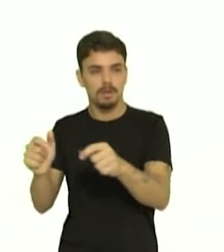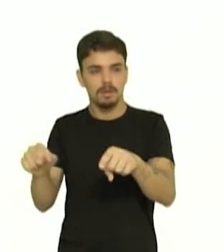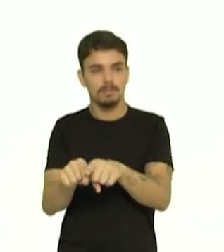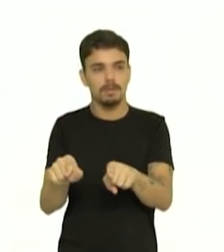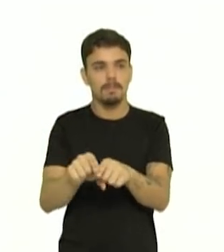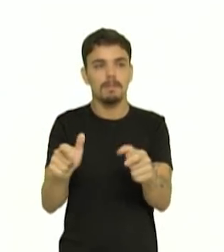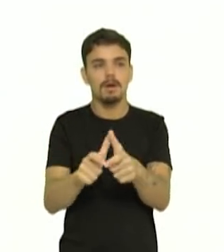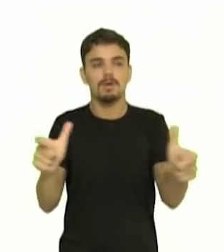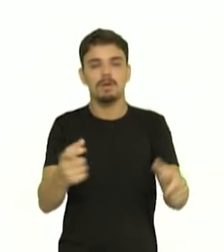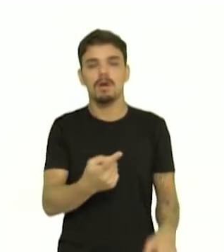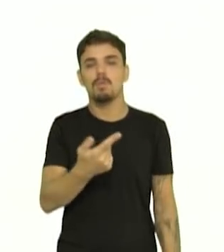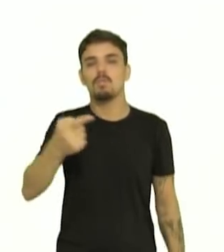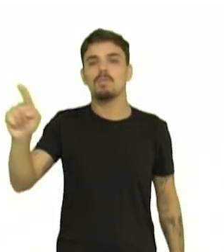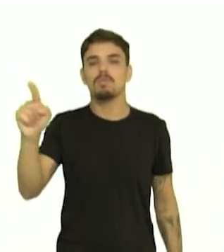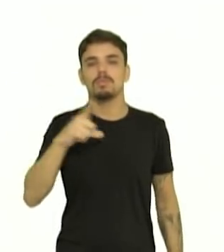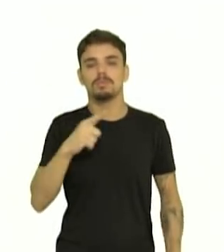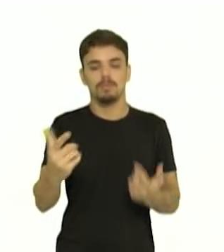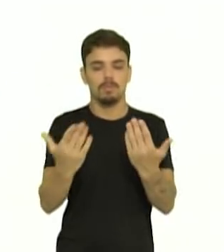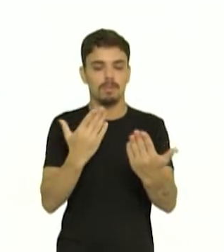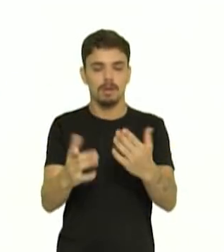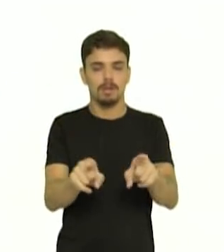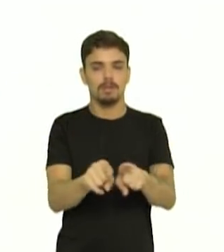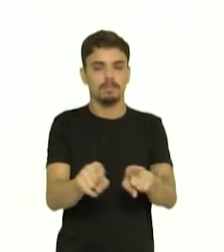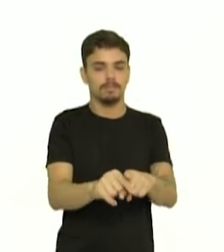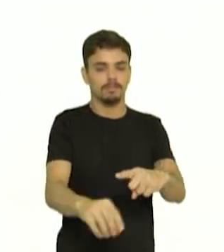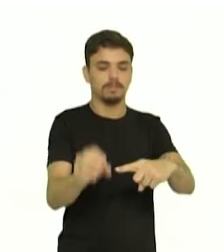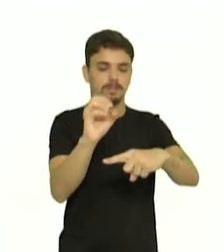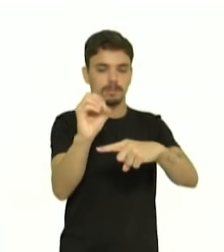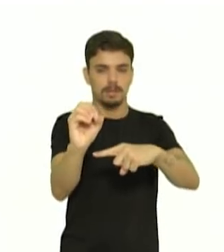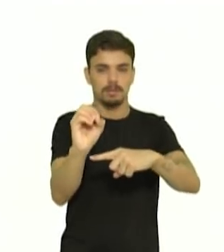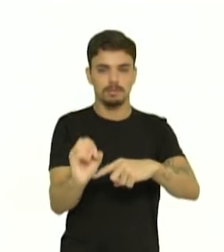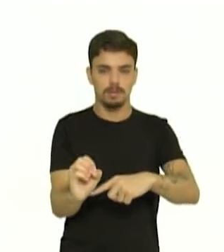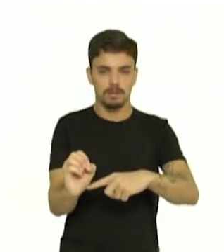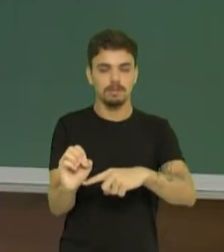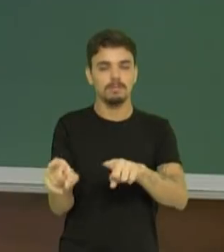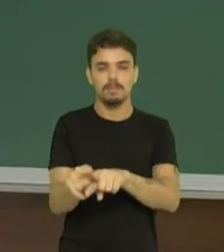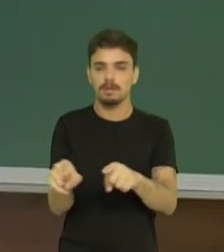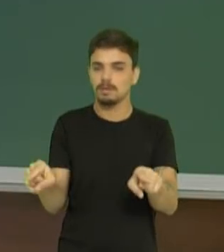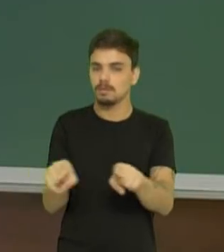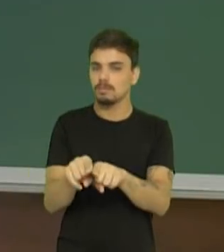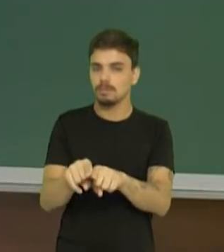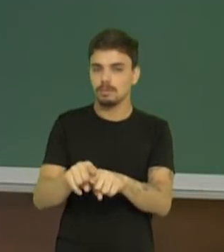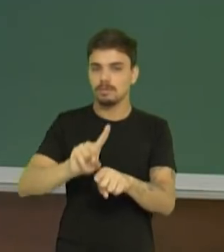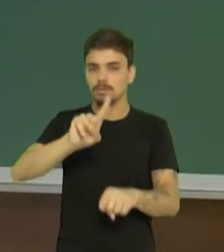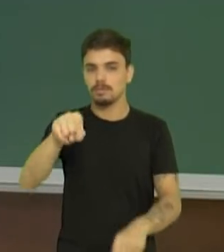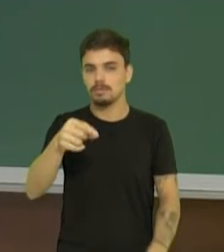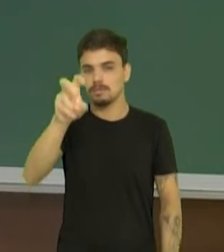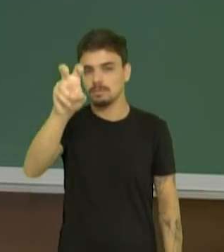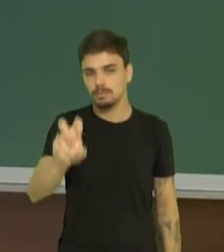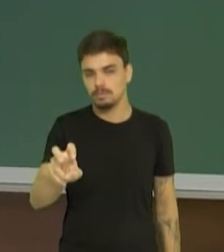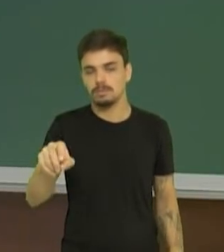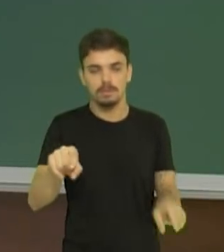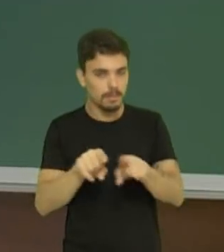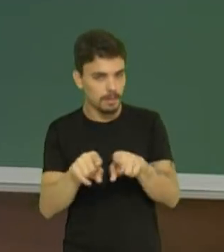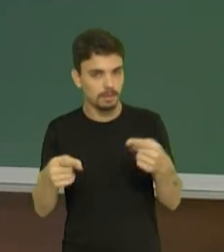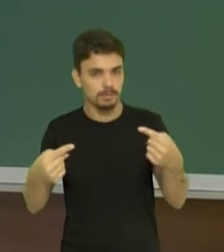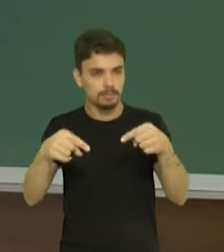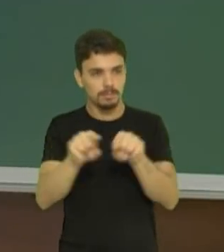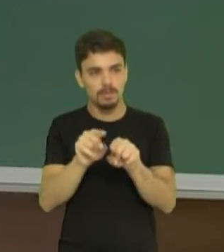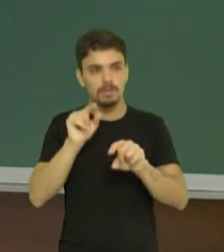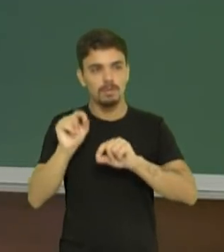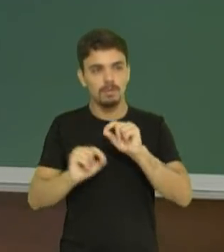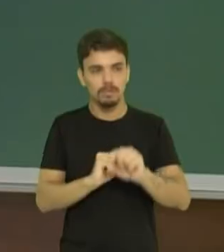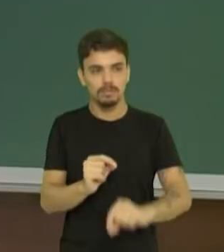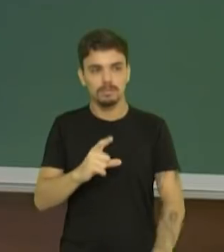por último e eu vou comparar aqui. 0 e 0 empatou, depois da vírgula 5 e 5 empatou e o que vai desempatar é